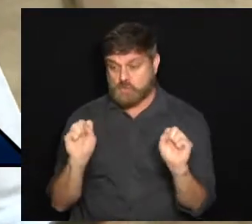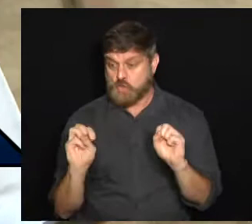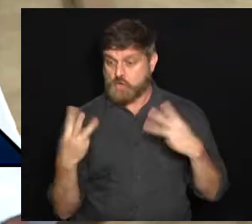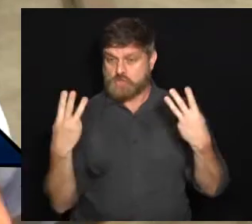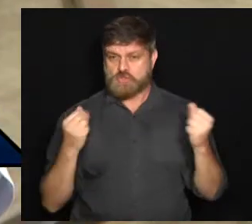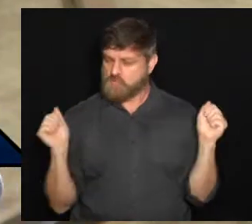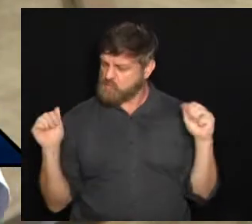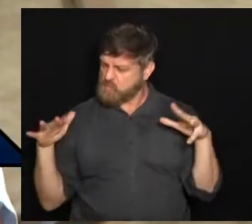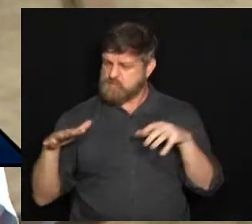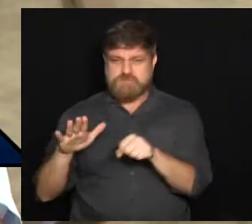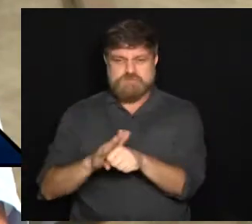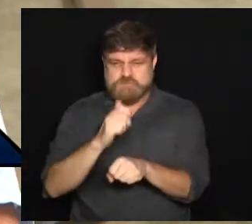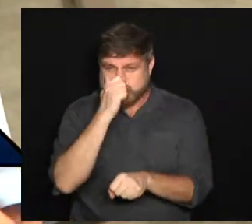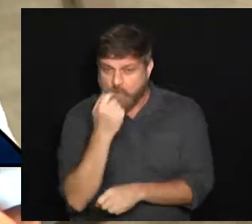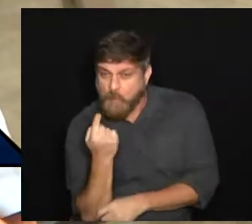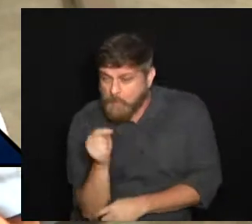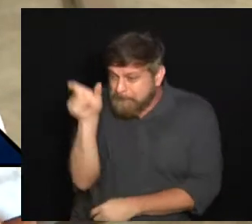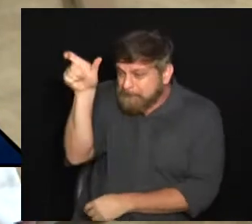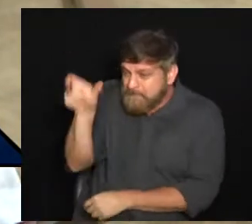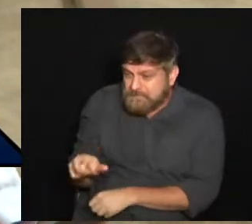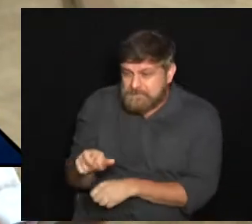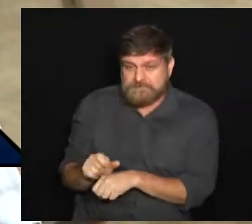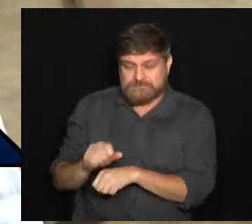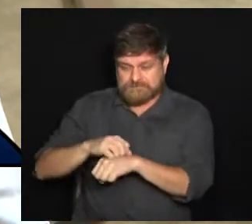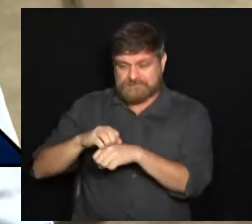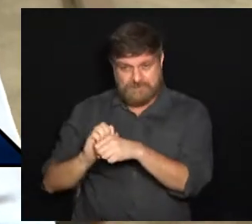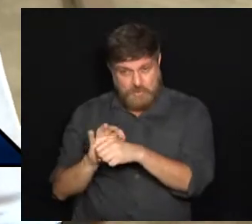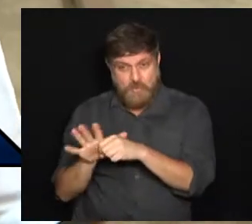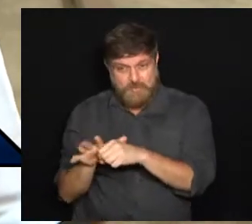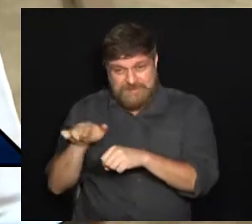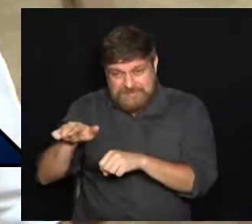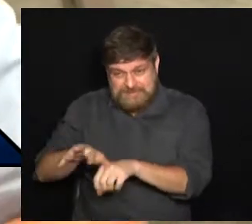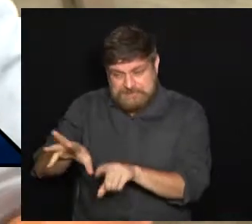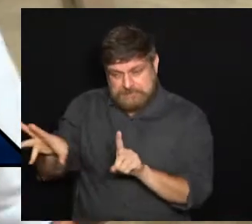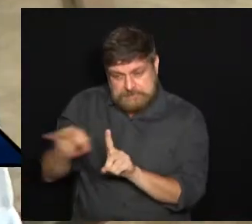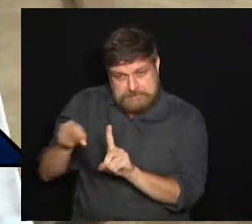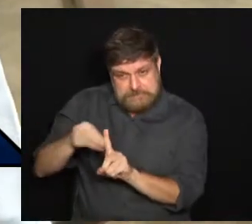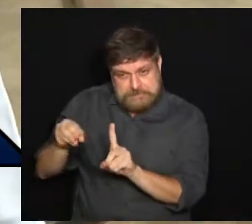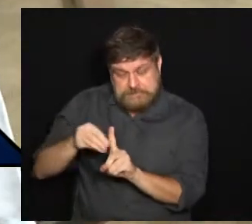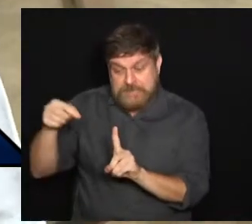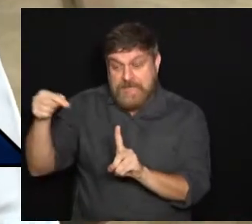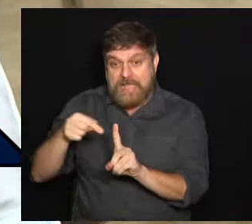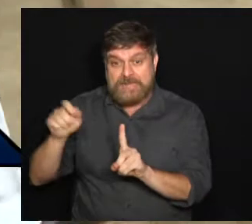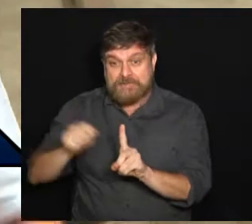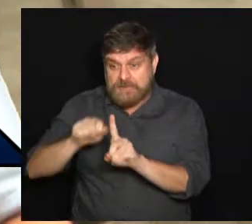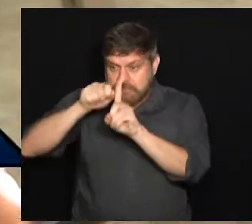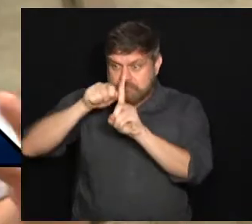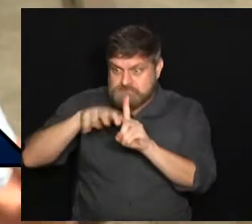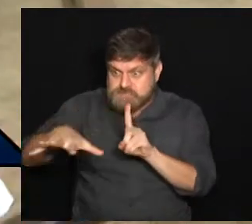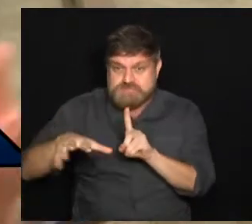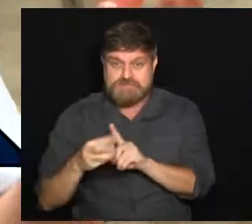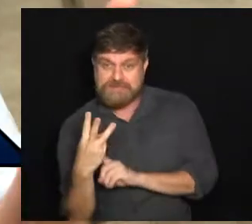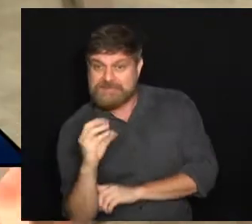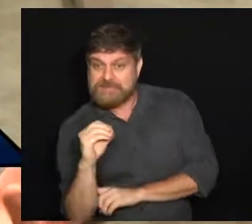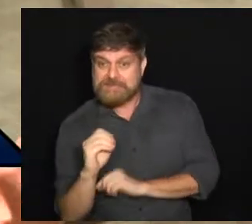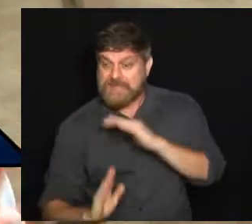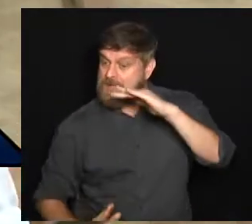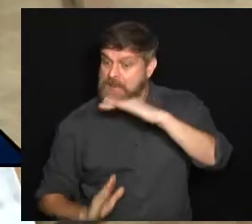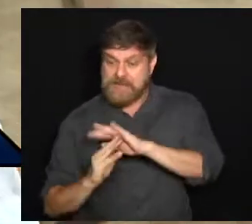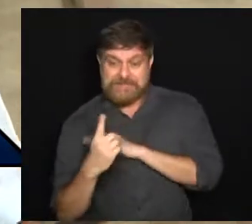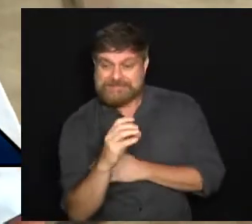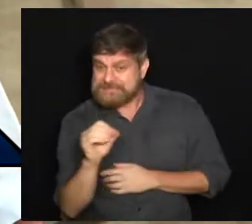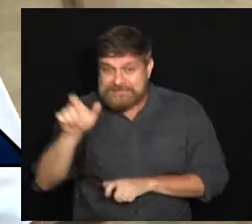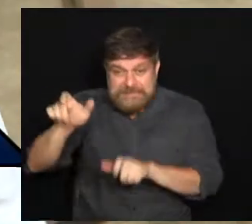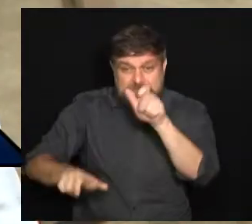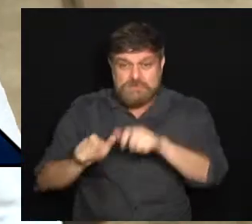que acontece? Uma pessoa apenas que tenha o vírus, que esteja contaminada pelo coronavírus, é capaz de contaminar 30, 50, até 100 pessoas.